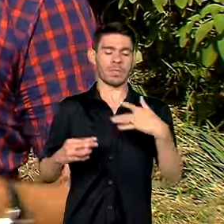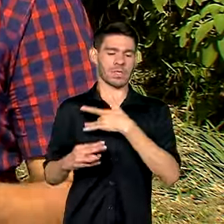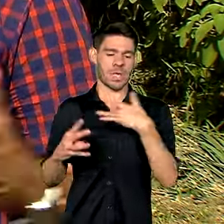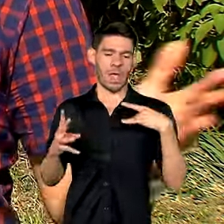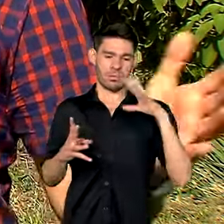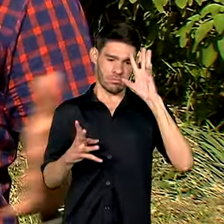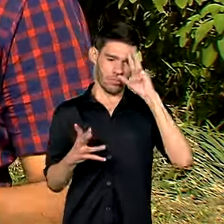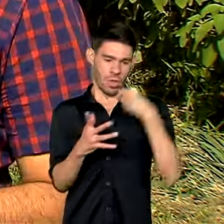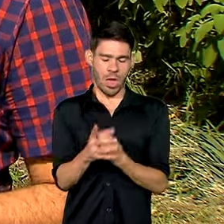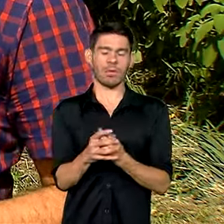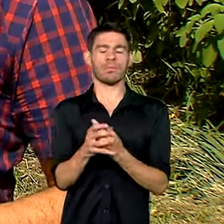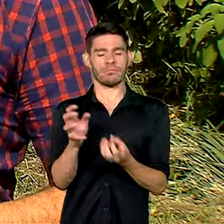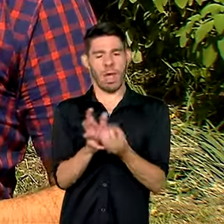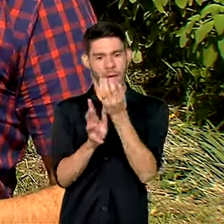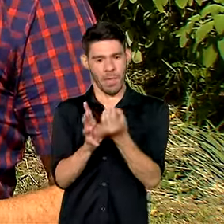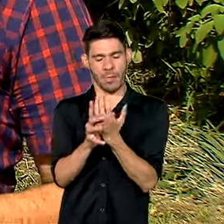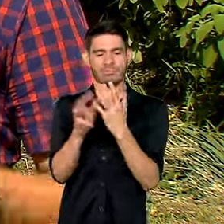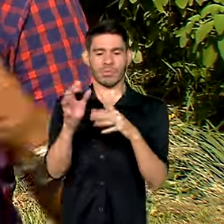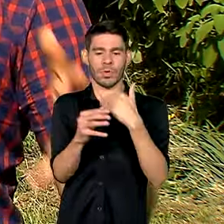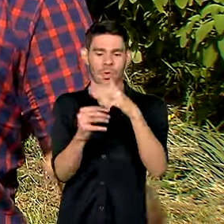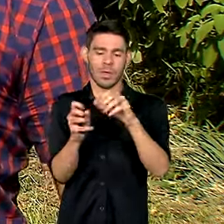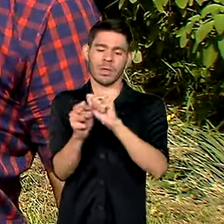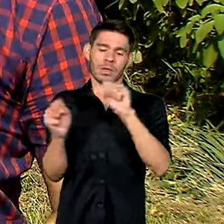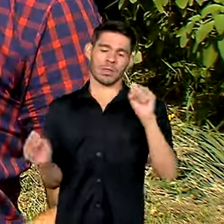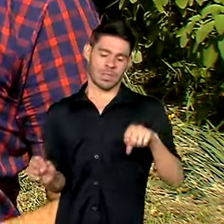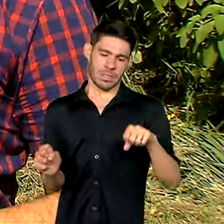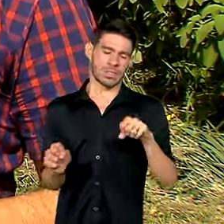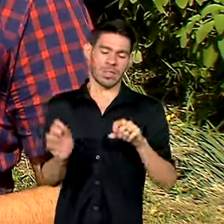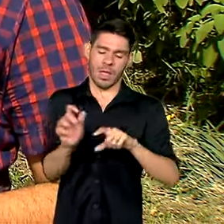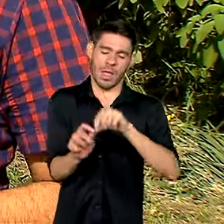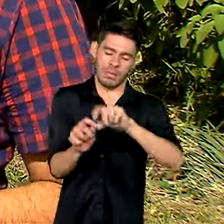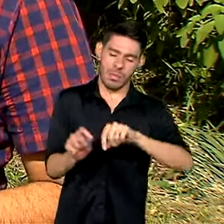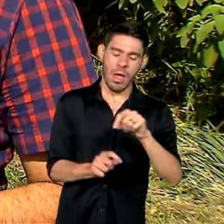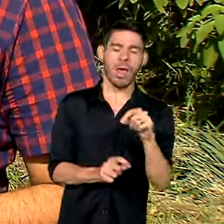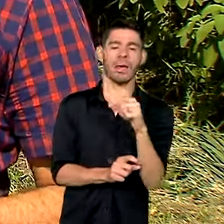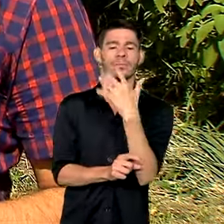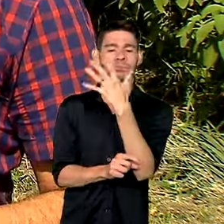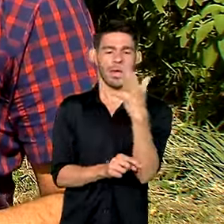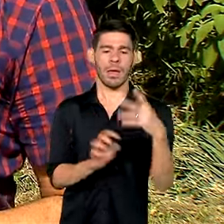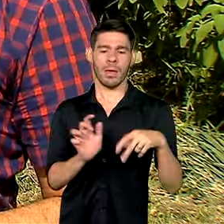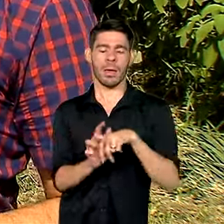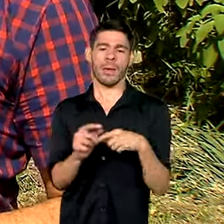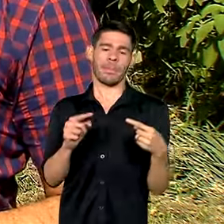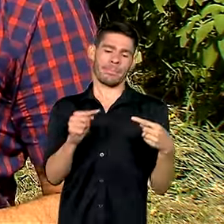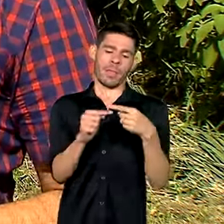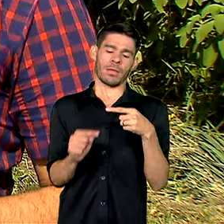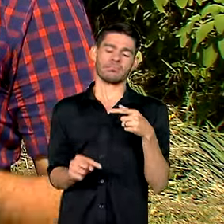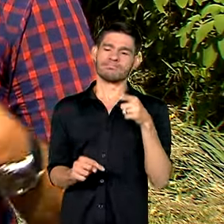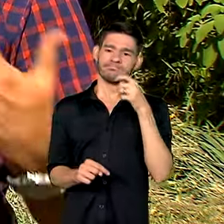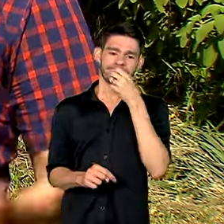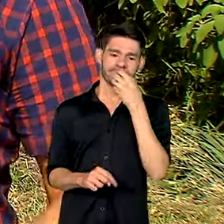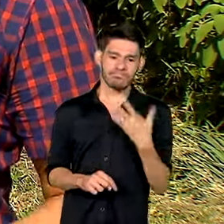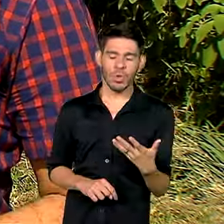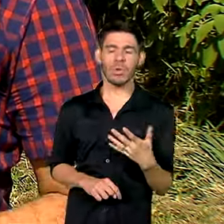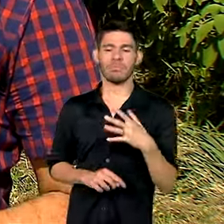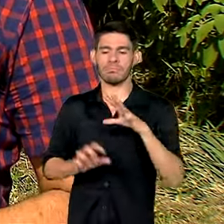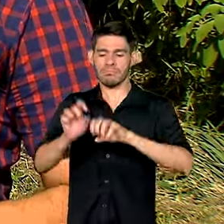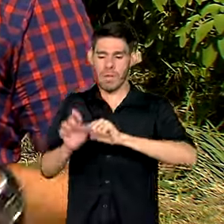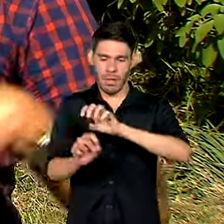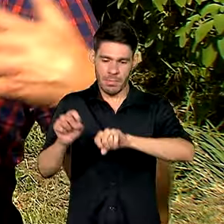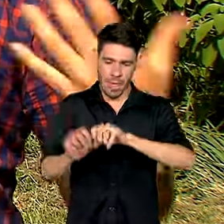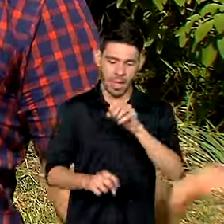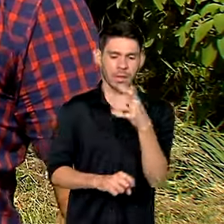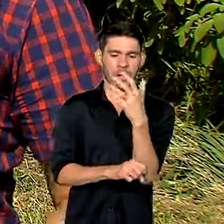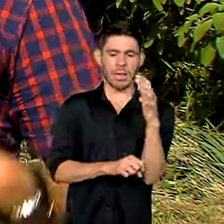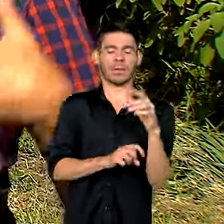todo o segmento da cadeia produtiva, que constitui na seleção das espécies vegetais medicinais de interesse, o cultivo,